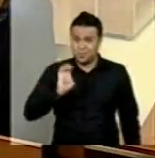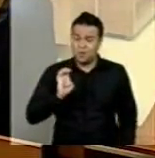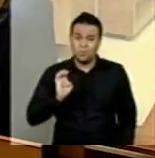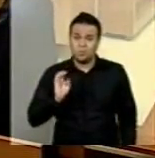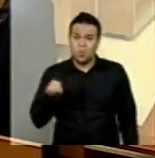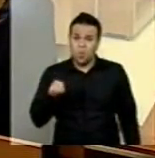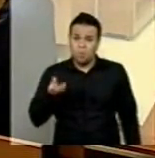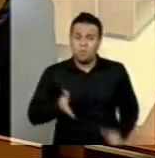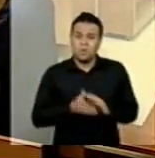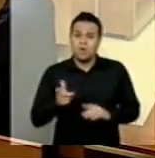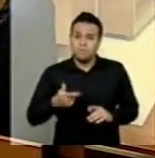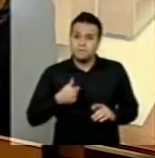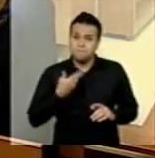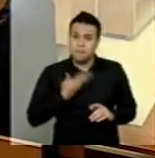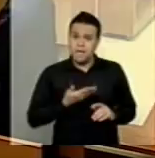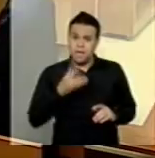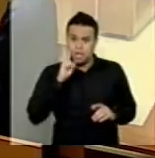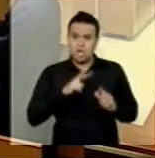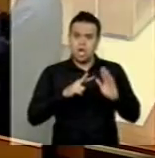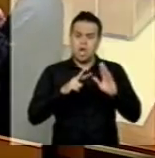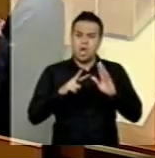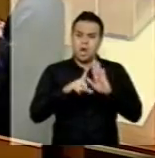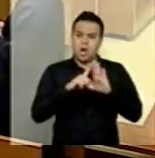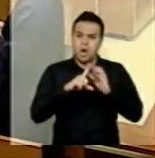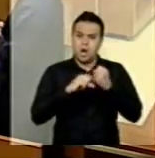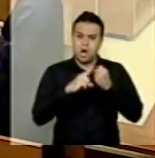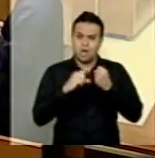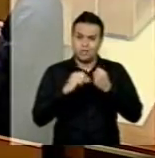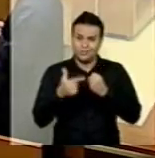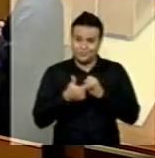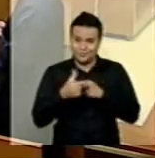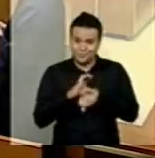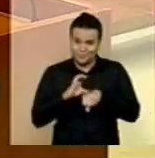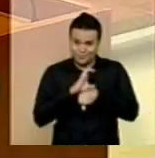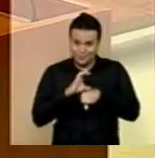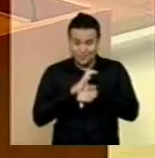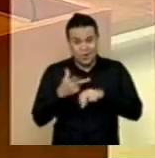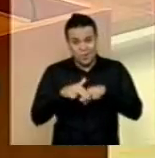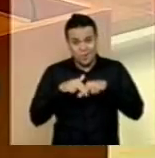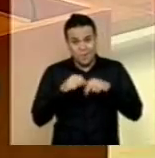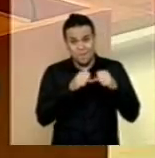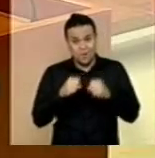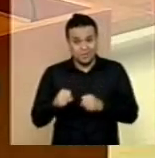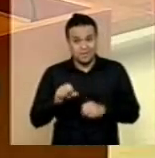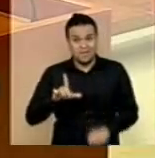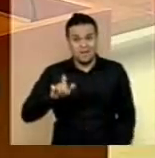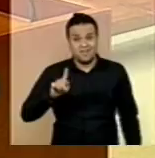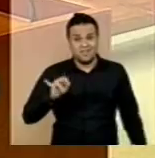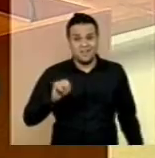o artigo 2º da Constituição Federal em detrimento do Poder Legislativo Estadual. Tal qual